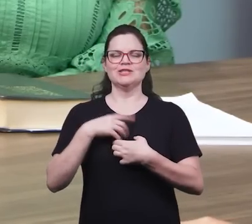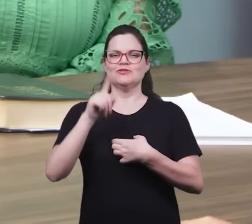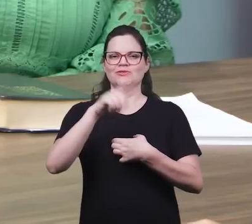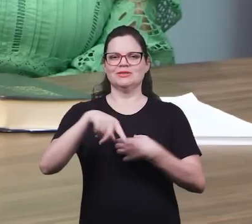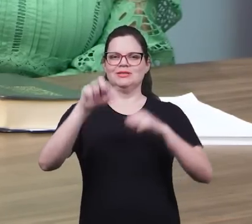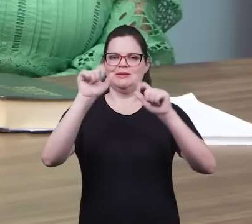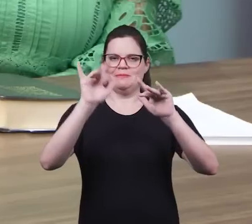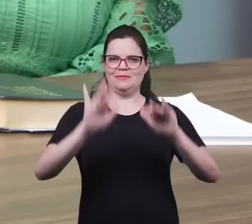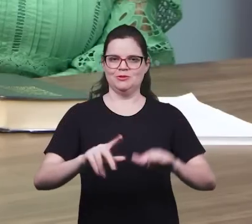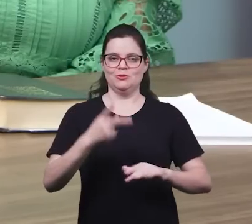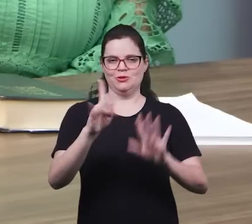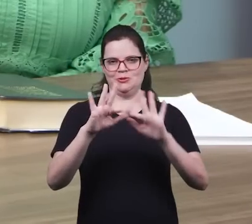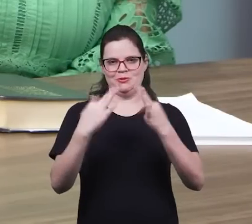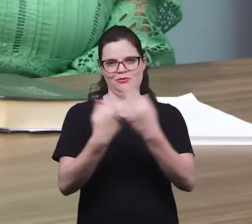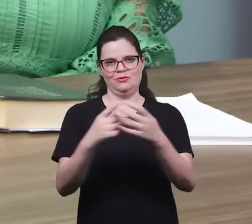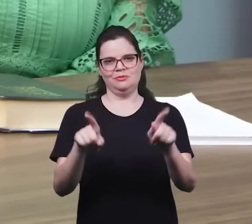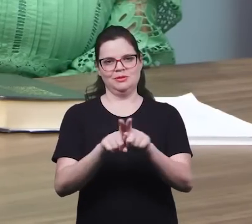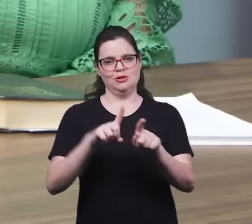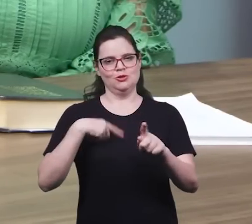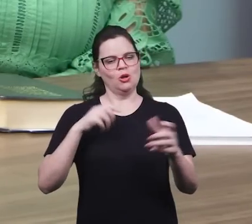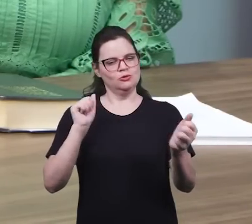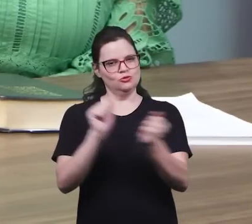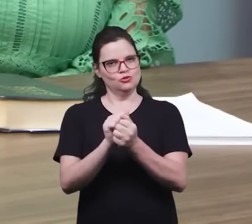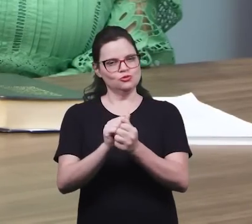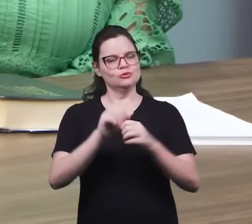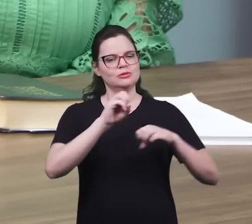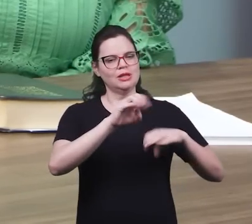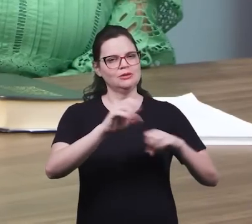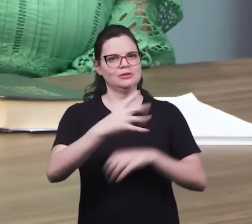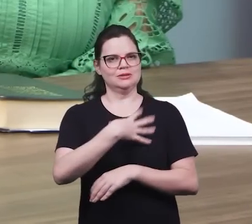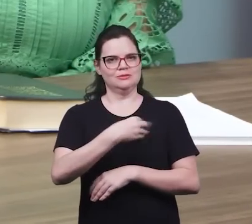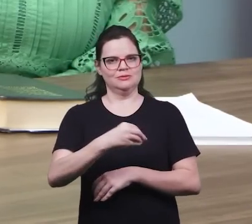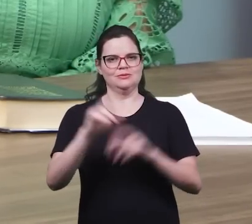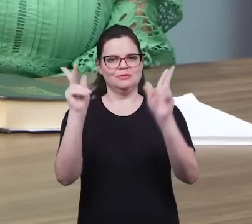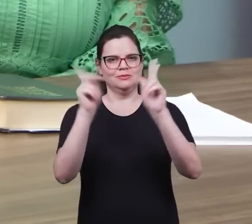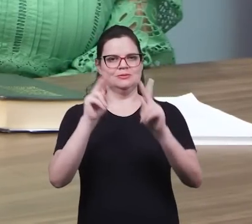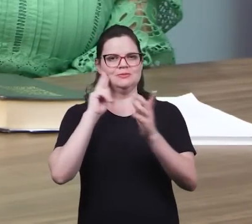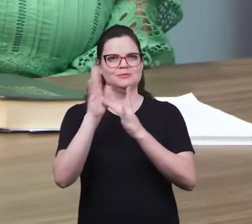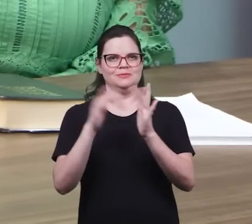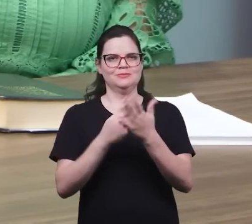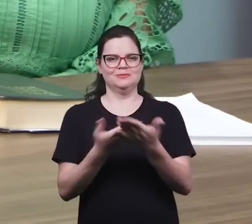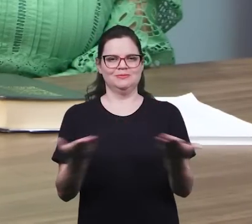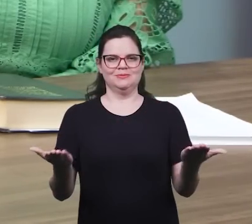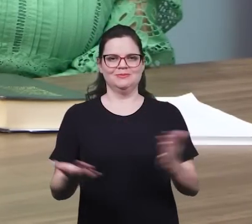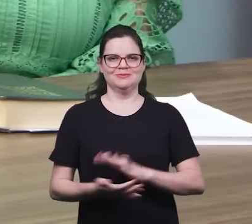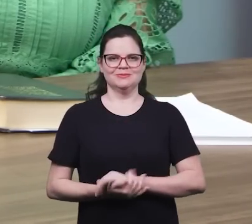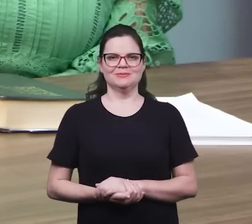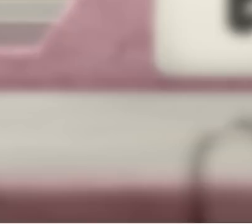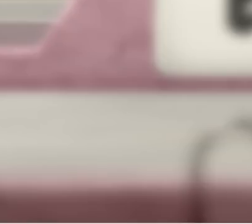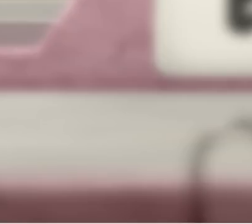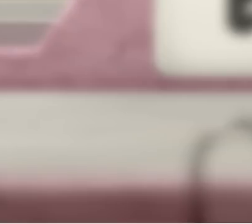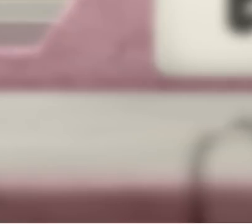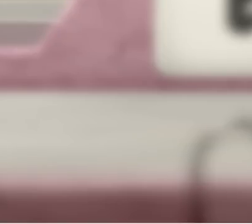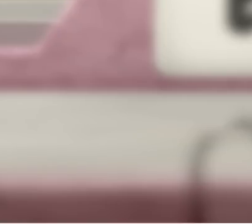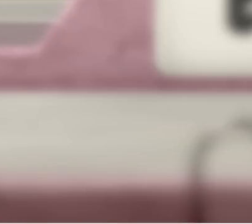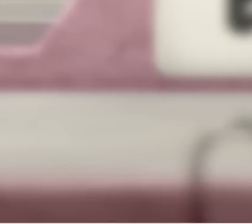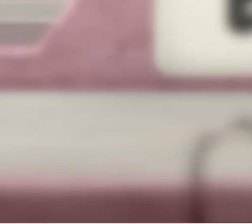sua família. Nós seguimos firmes juntos na educação dos nossos filhos. A paz do Senhor Jesus.